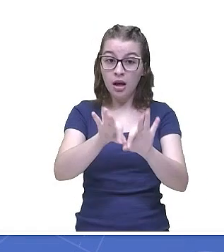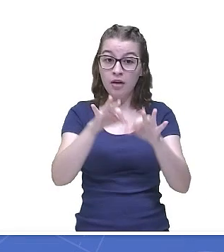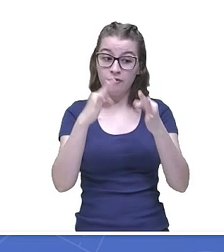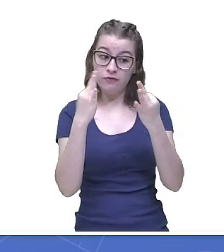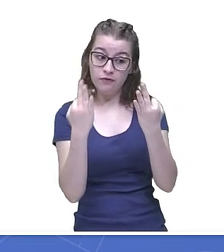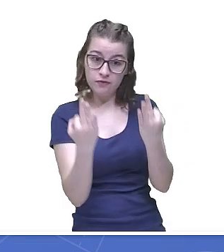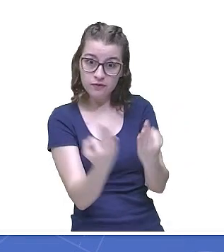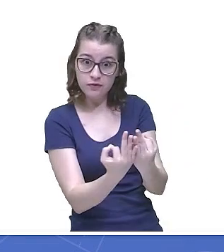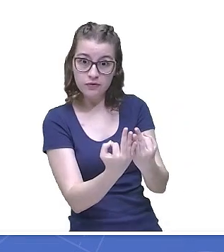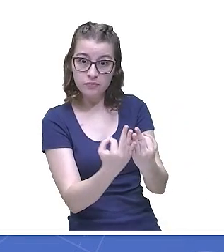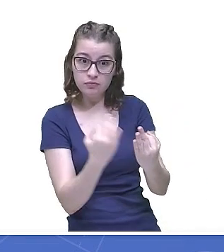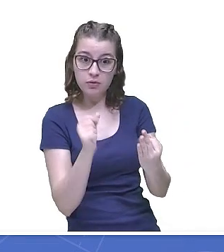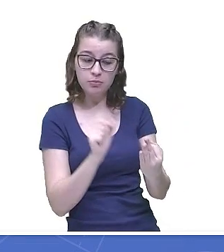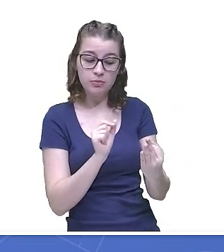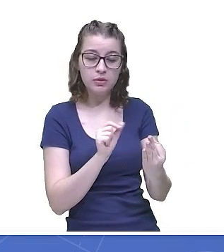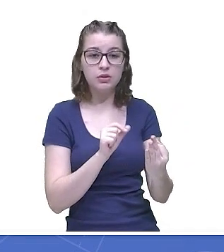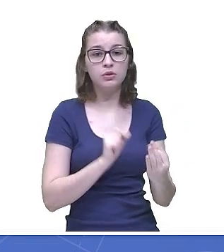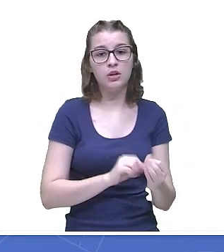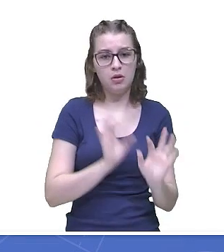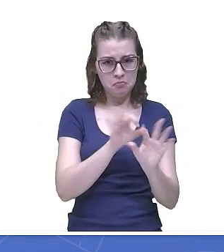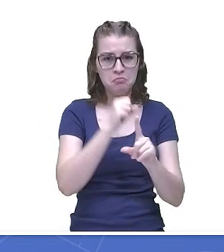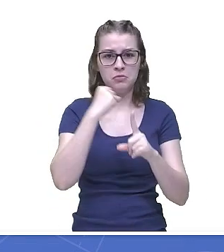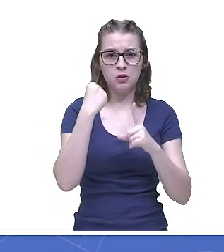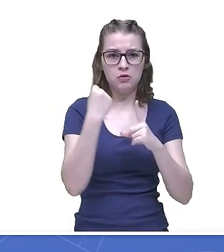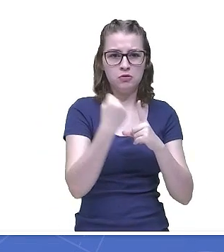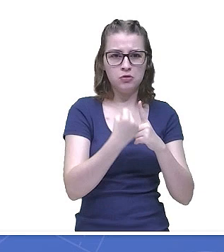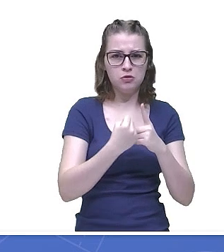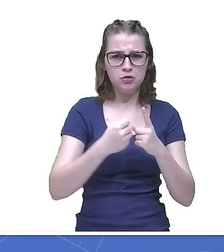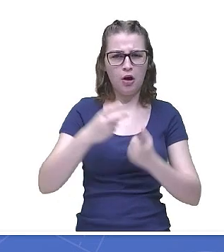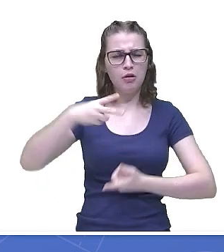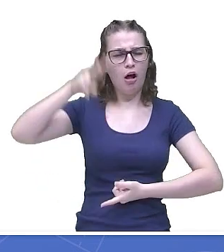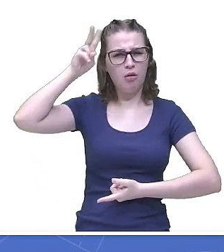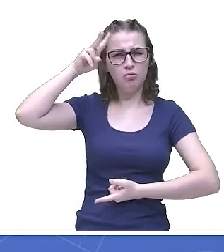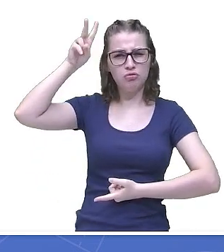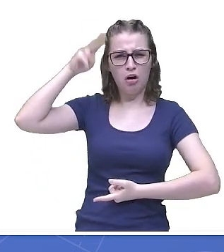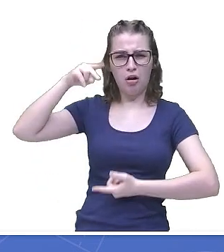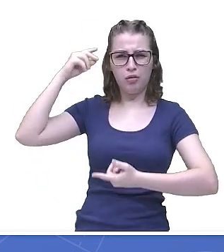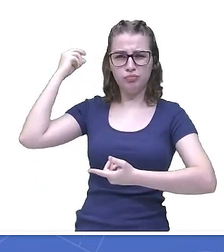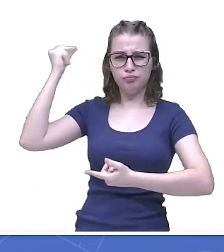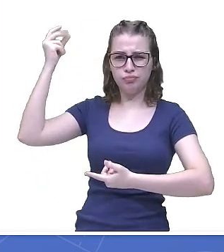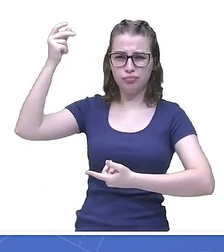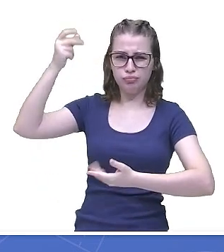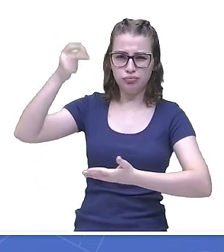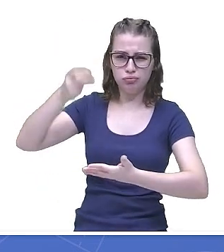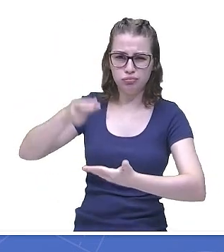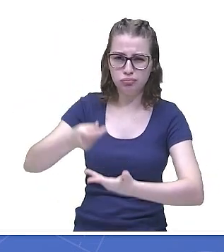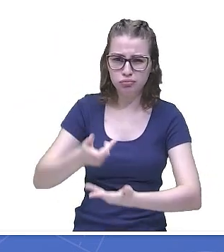instituição social, historicamente constituída, né? Por isso